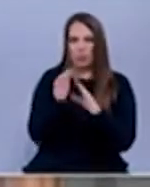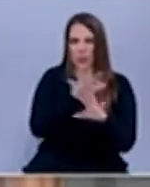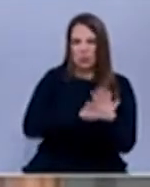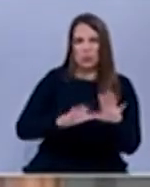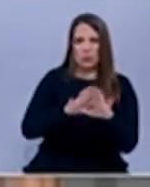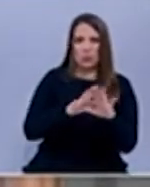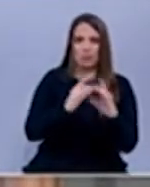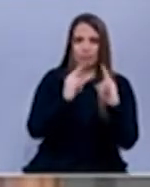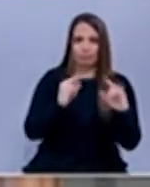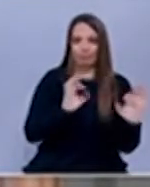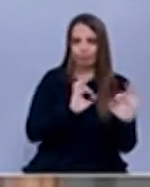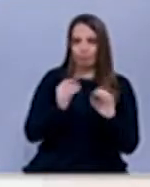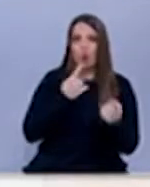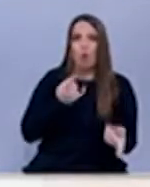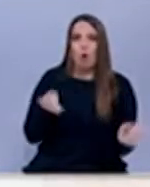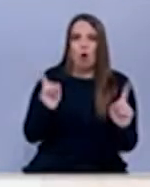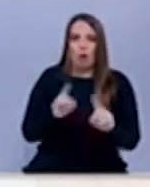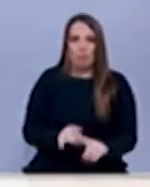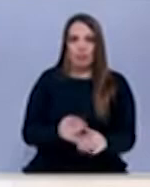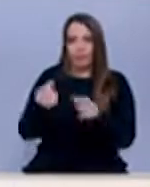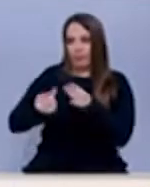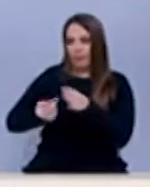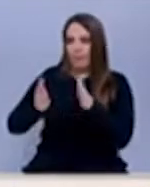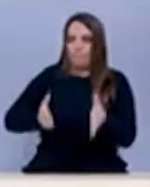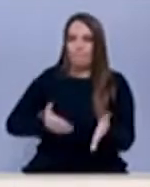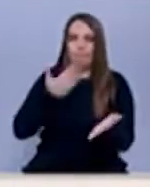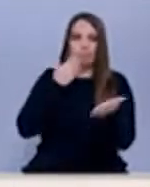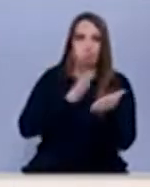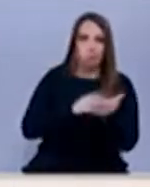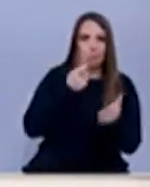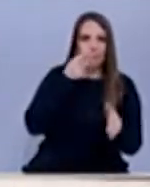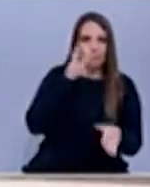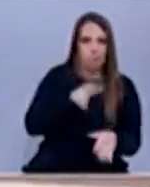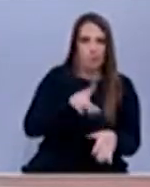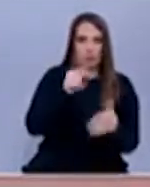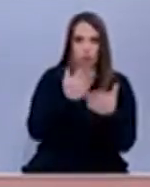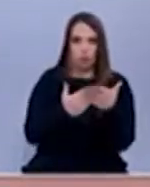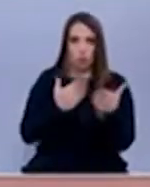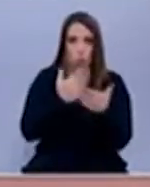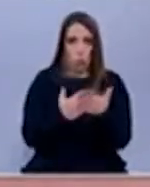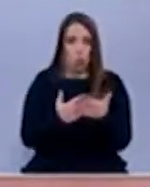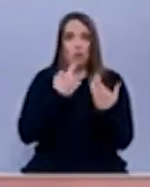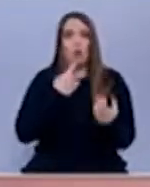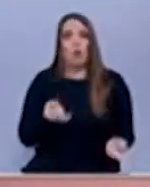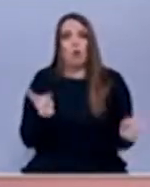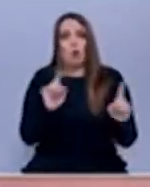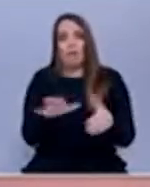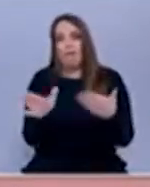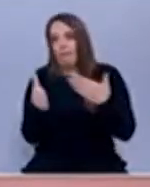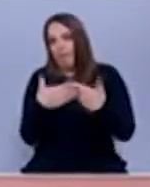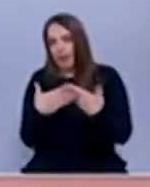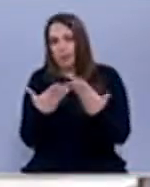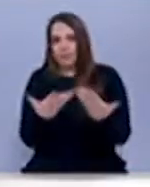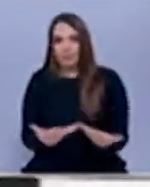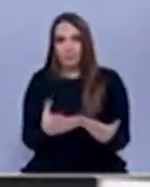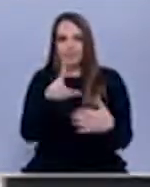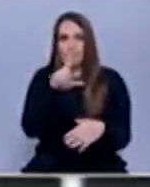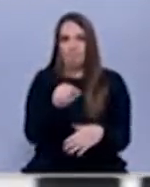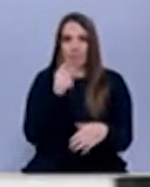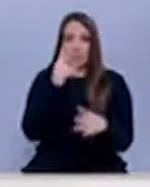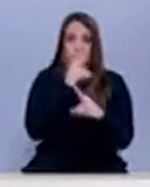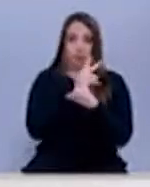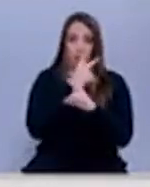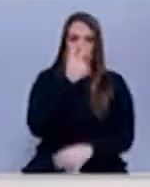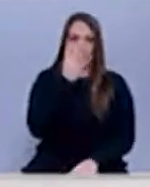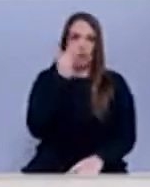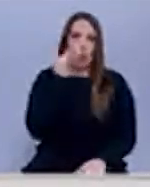Campânia regressar ao confinamento. Restaurantes, bares e escolas estão de novo fechados. Também a Hungria